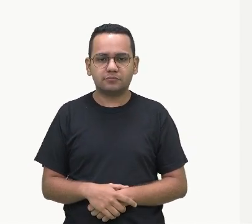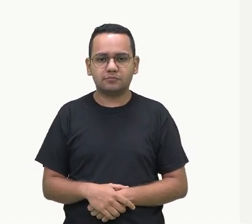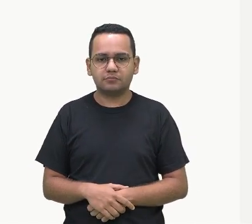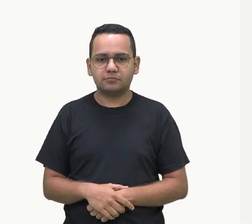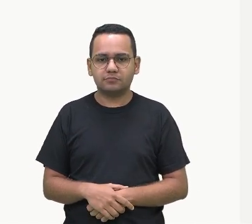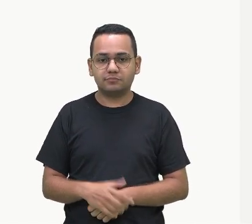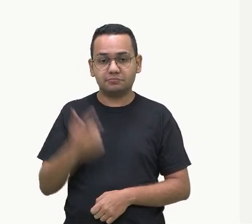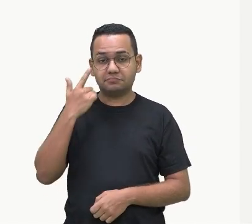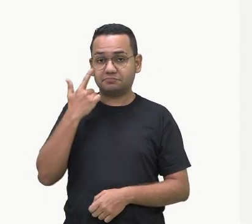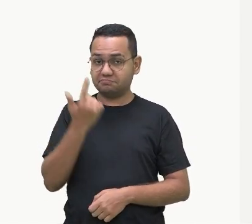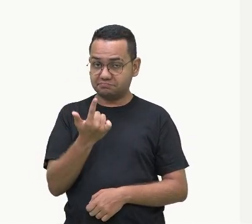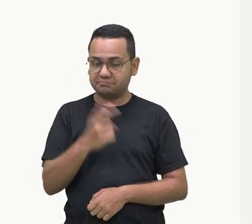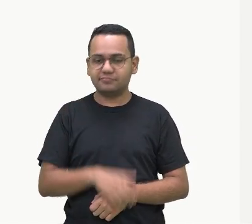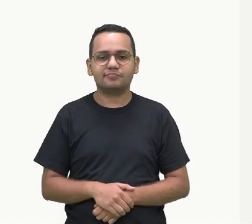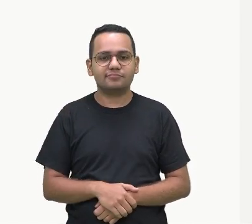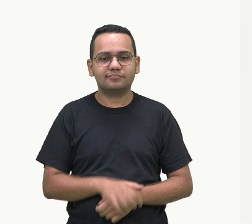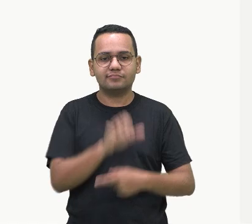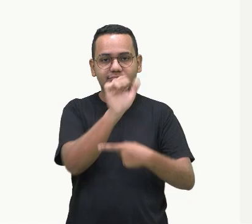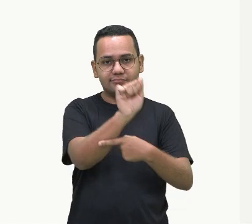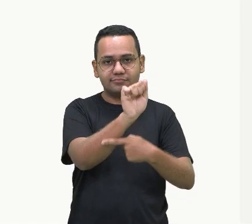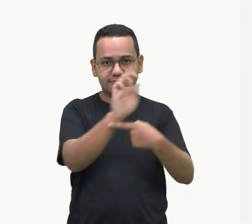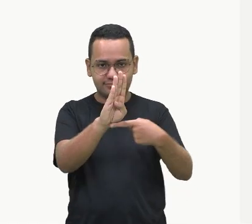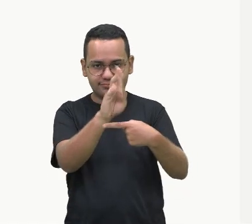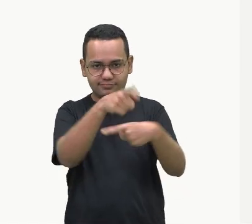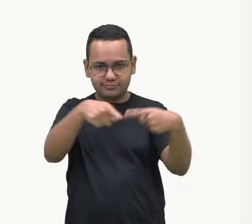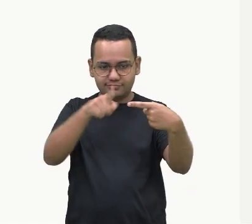AB está para BC,